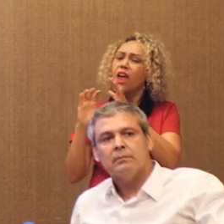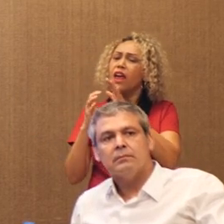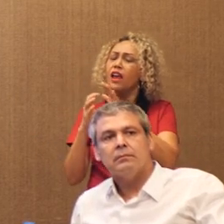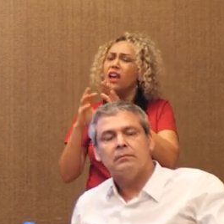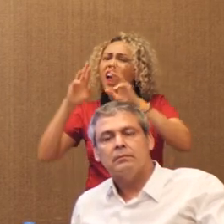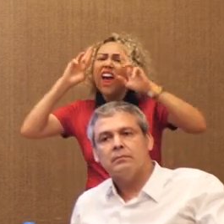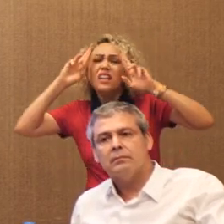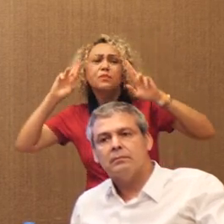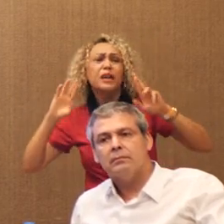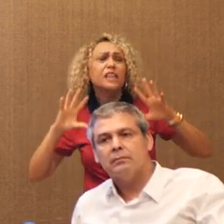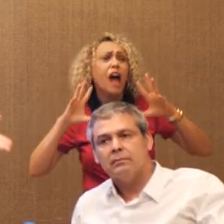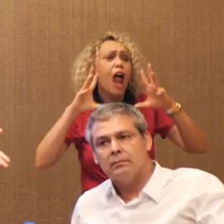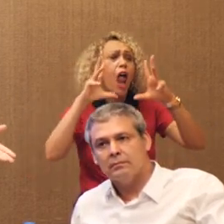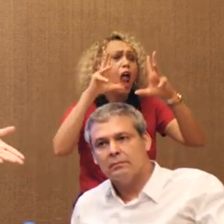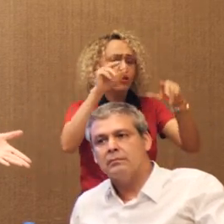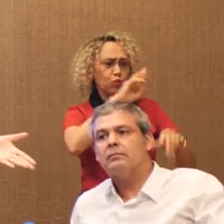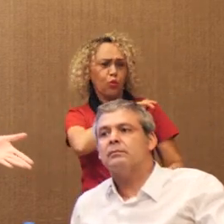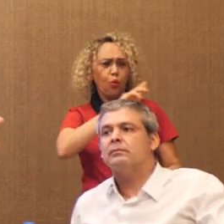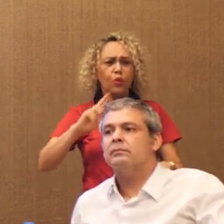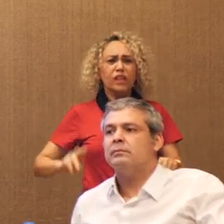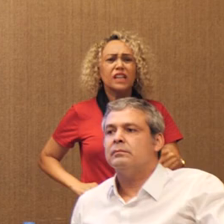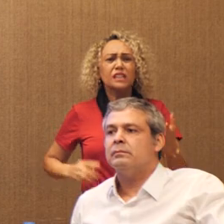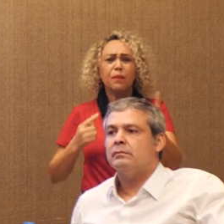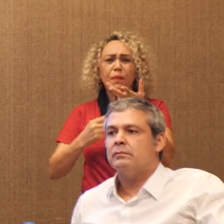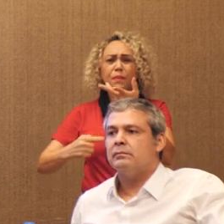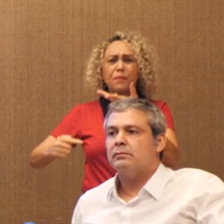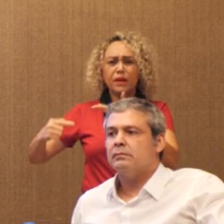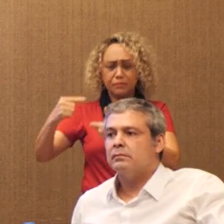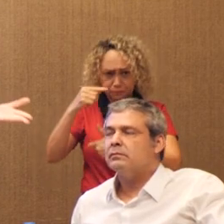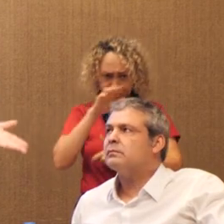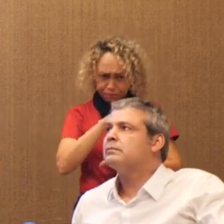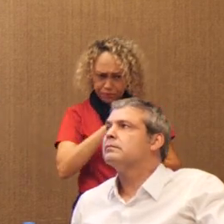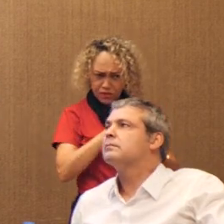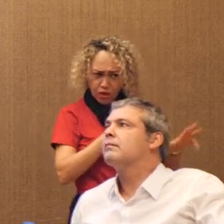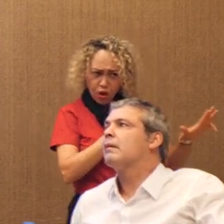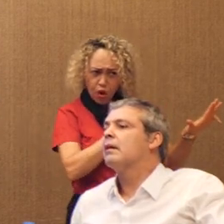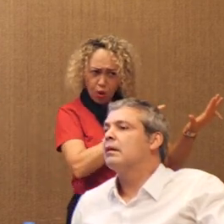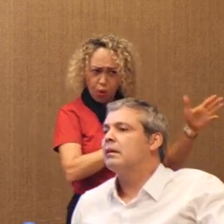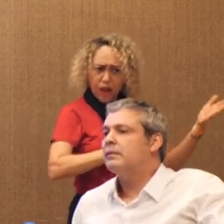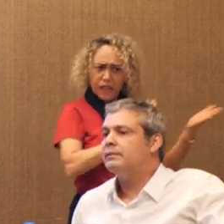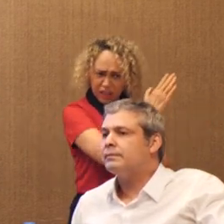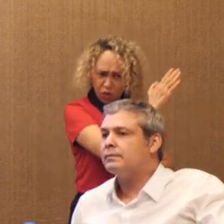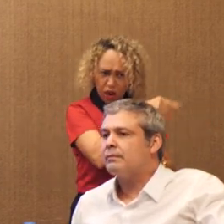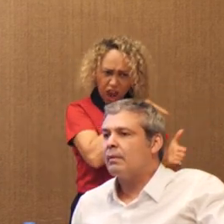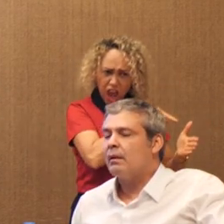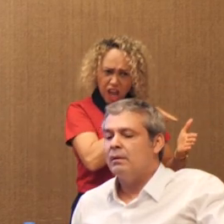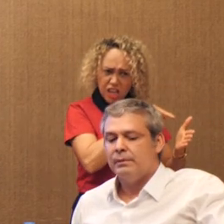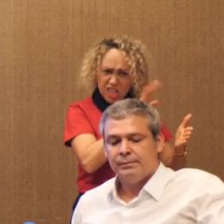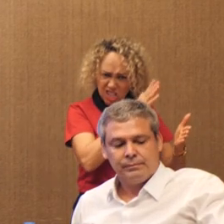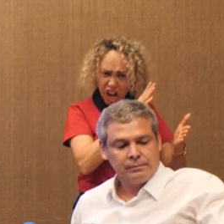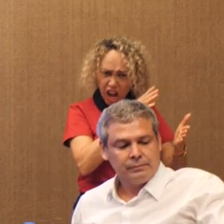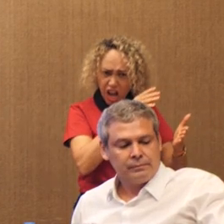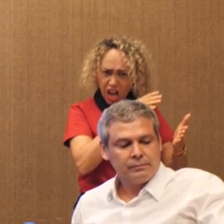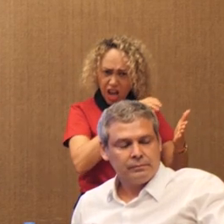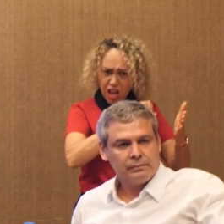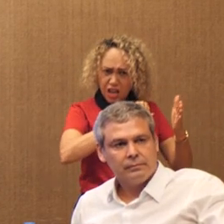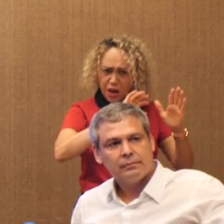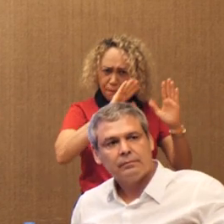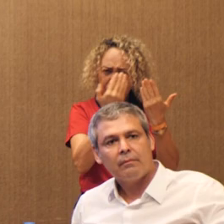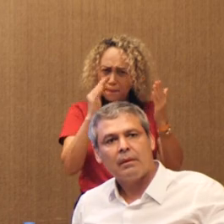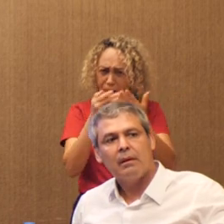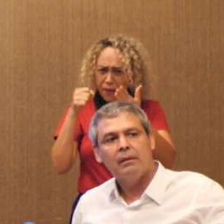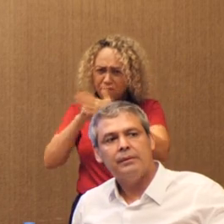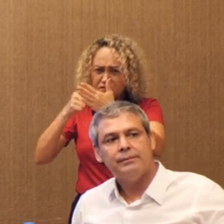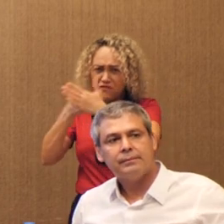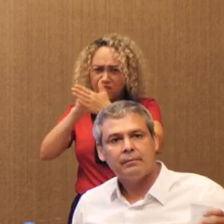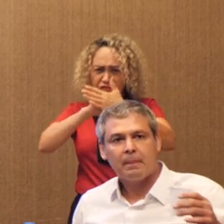alguma igreja fechou? Não. Tem alguma igreja que foi atacada? Não. Nós precisamos agora cada vez mais